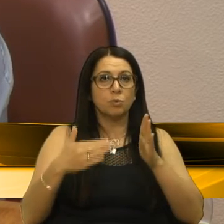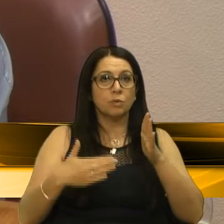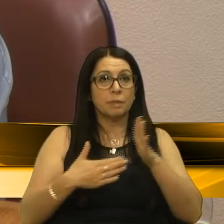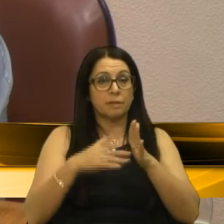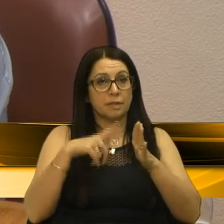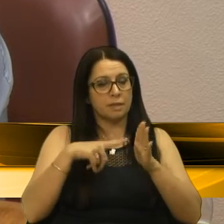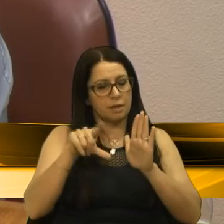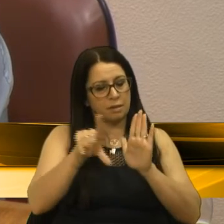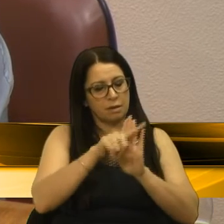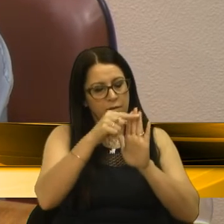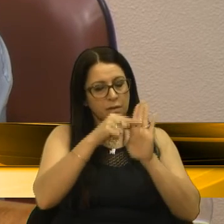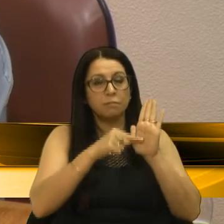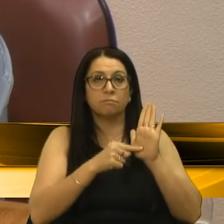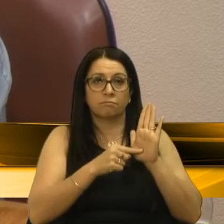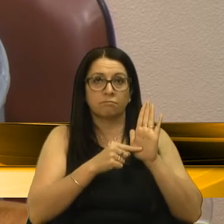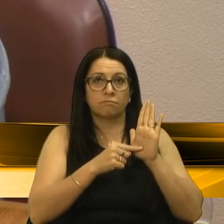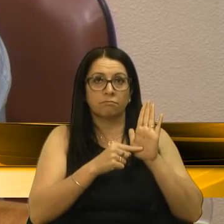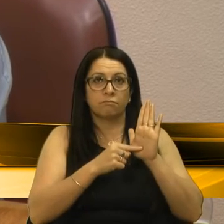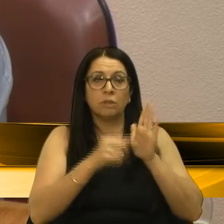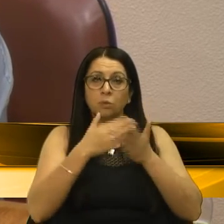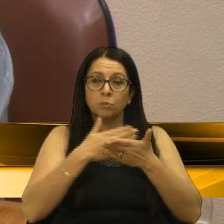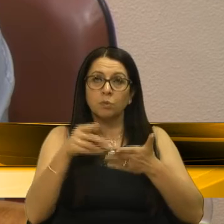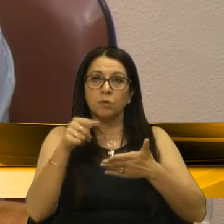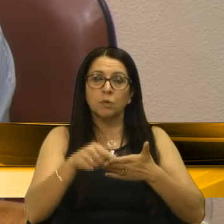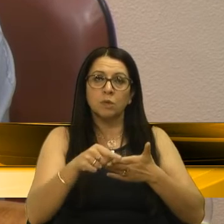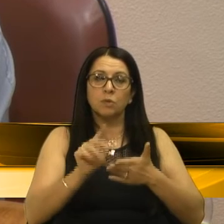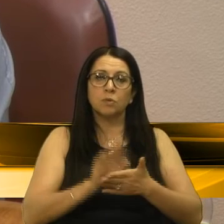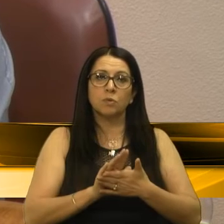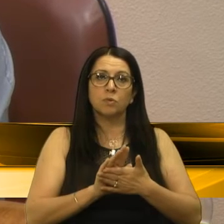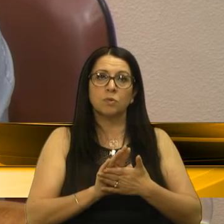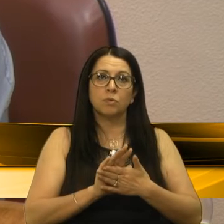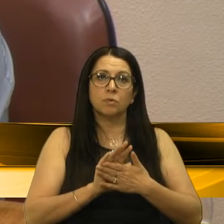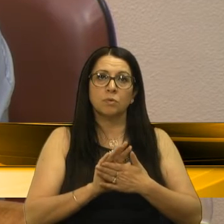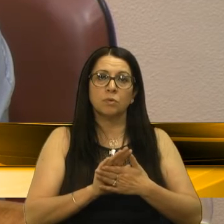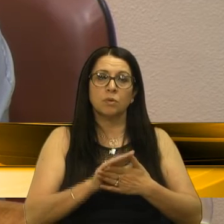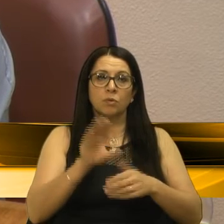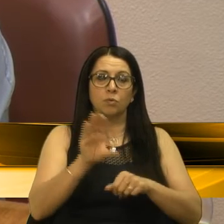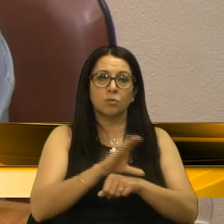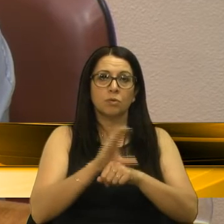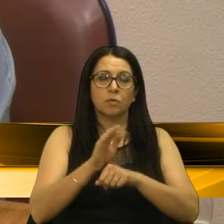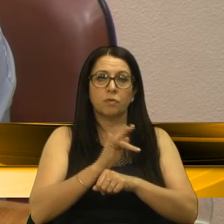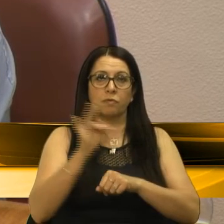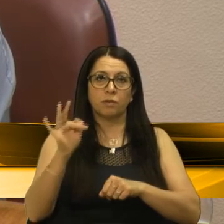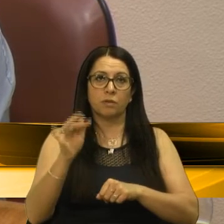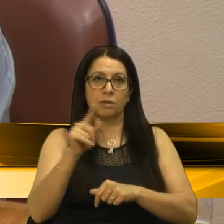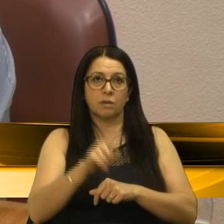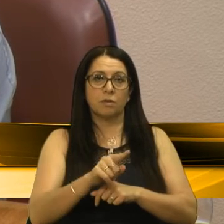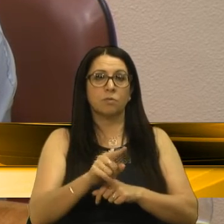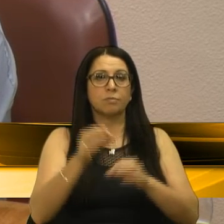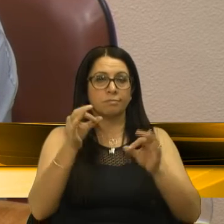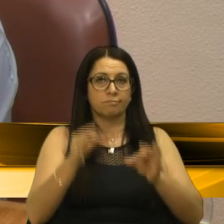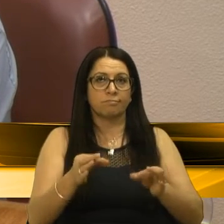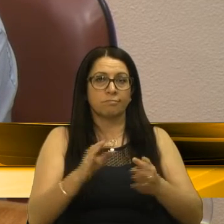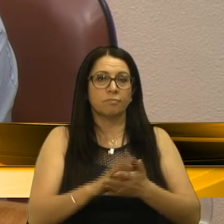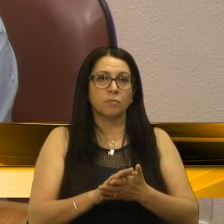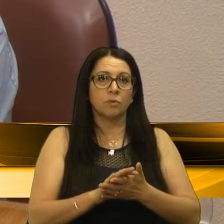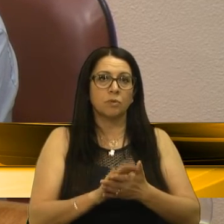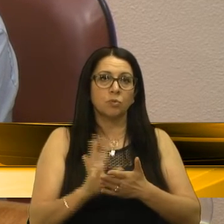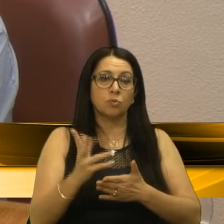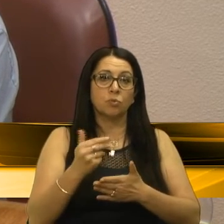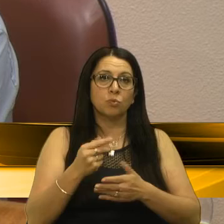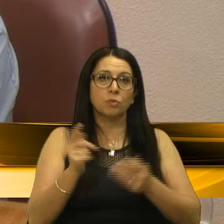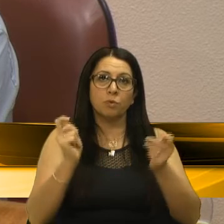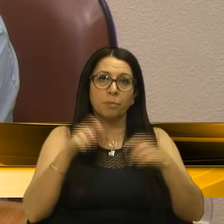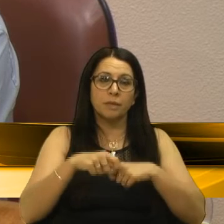lei. A partir disso, impende a notar que a Constituição Federal delineia com precisão os limites